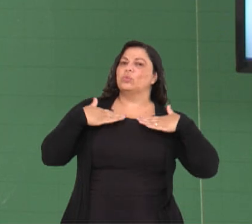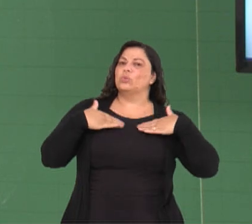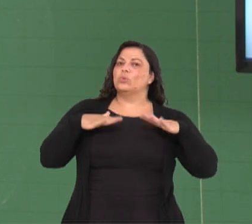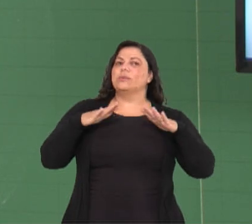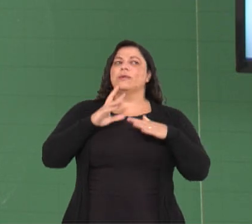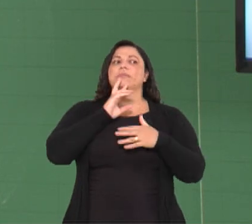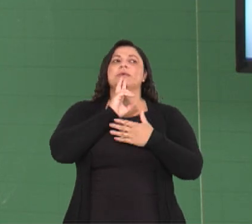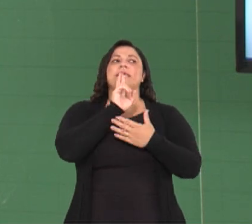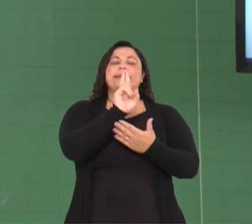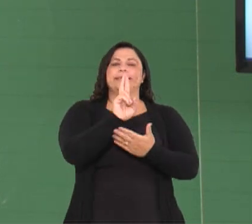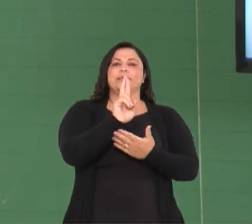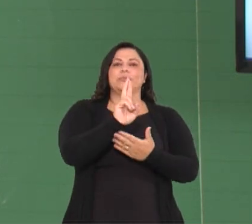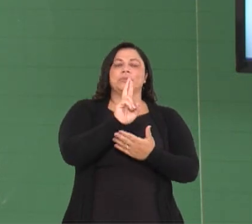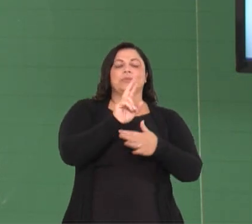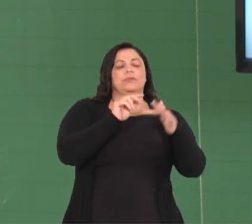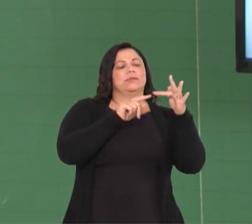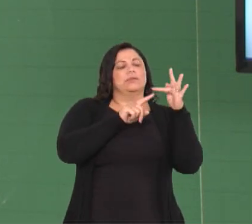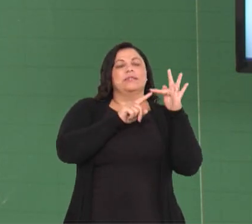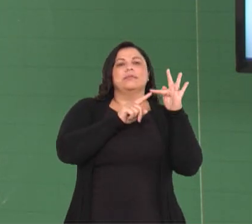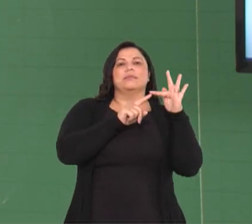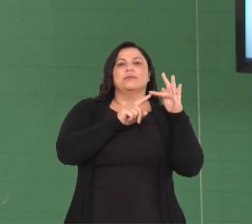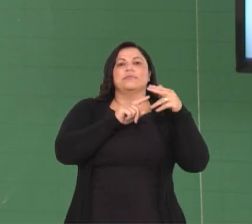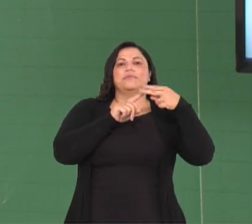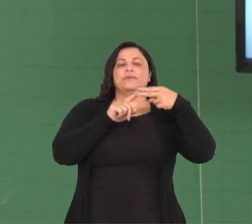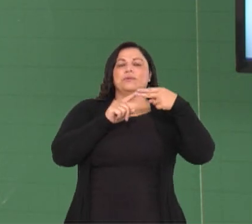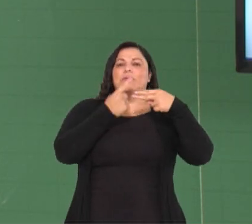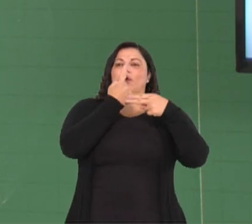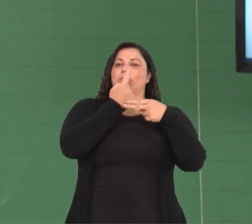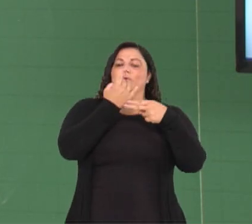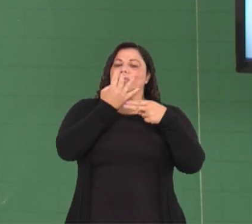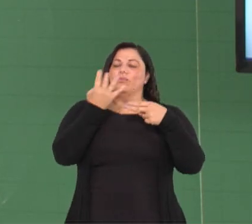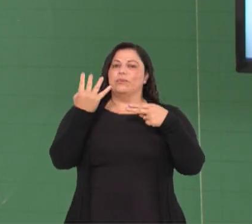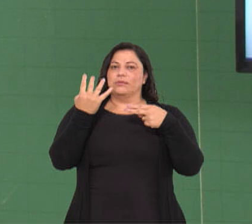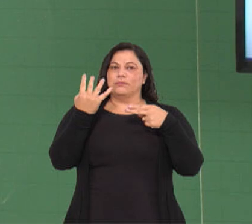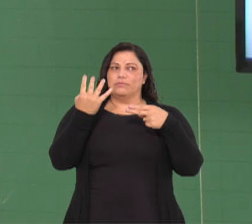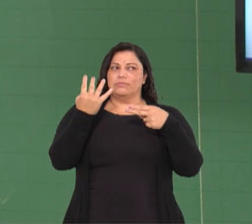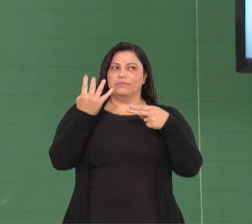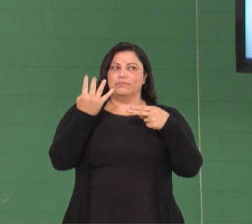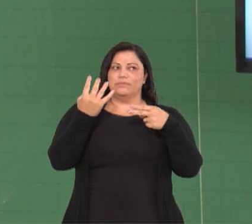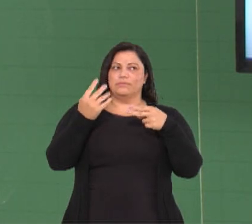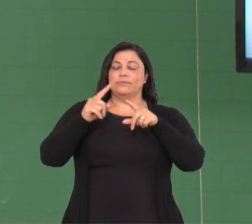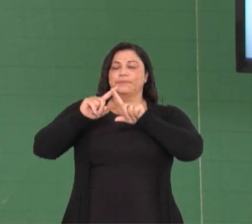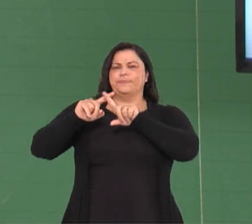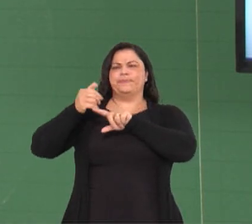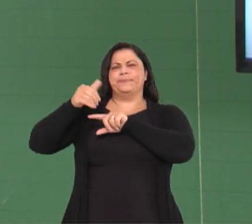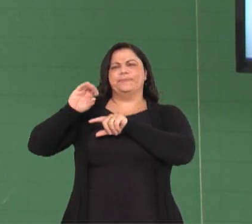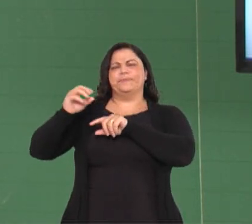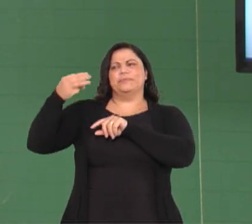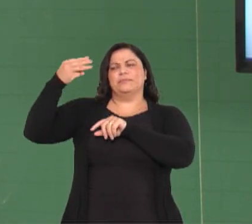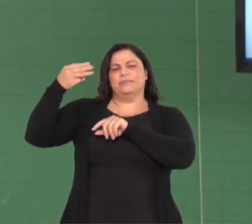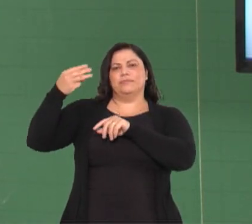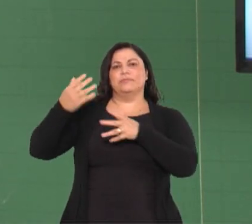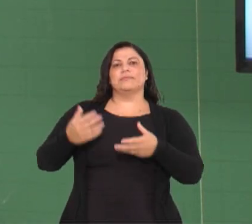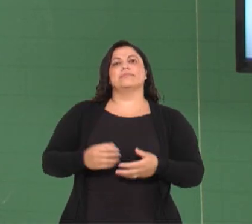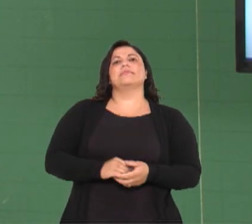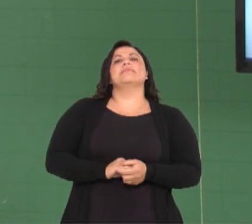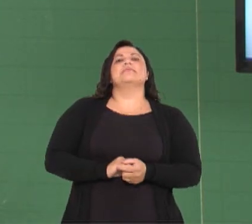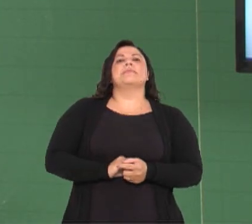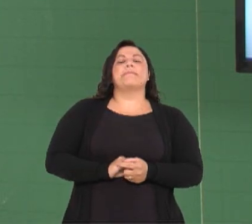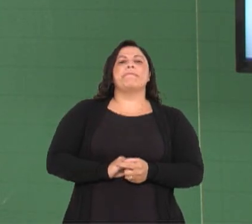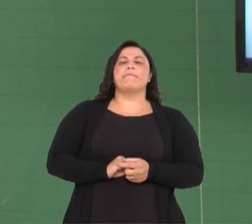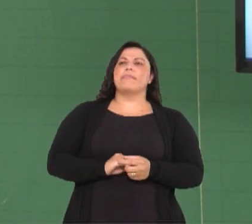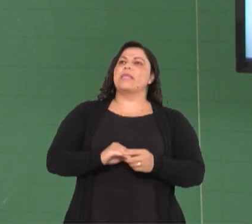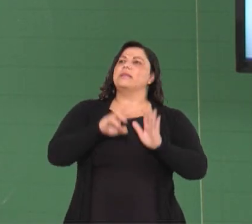dar 144. Repete a base 10, 10 elevado a menos 3. Aqui tem uma regrinha que já foi vista